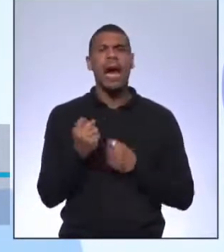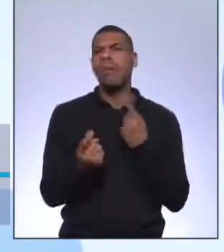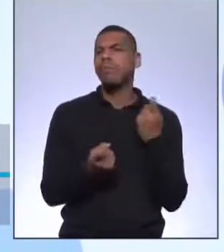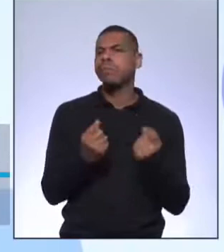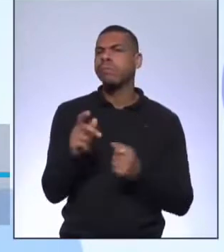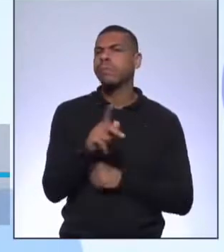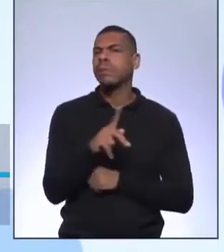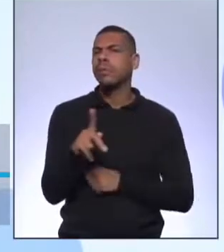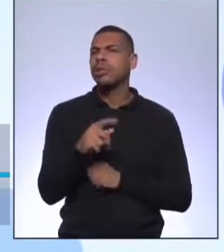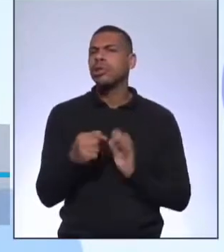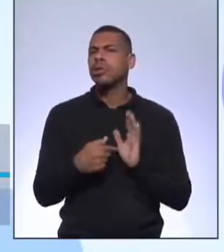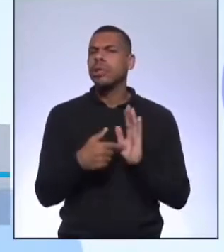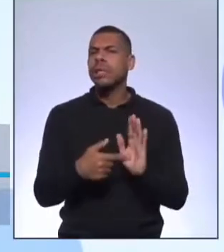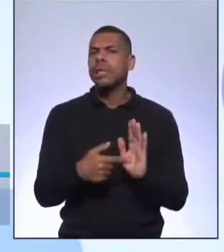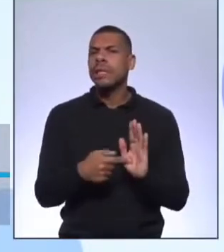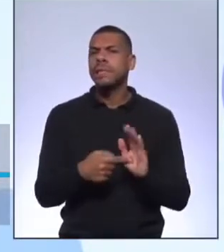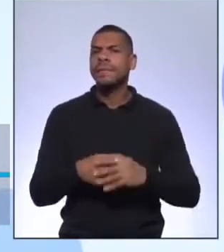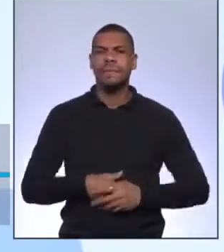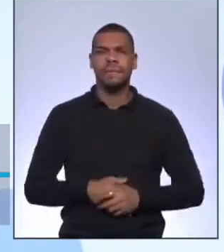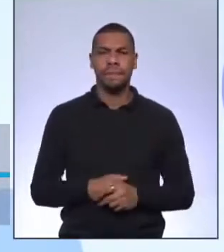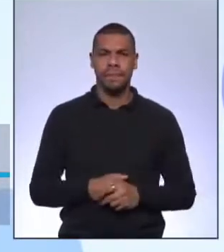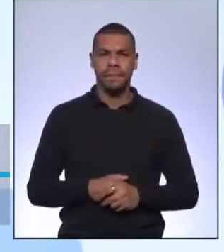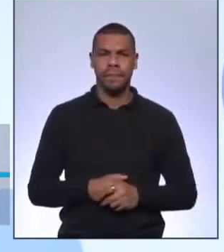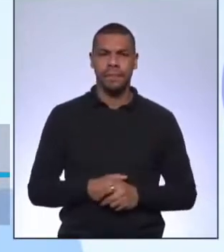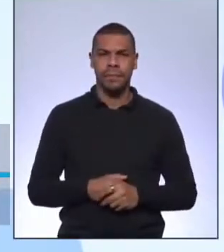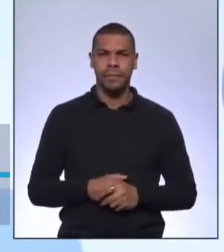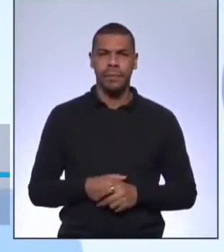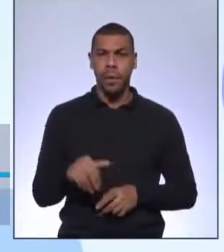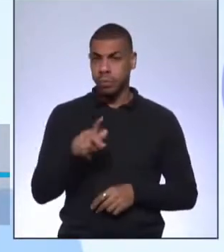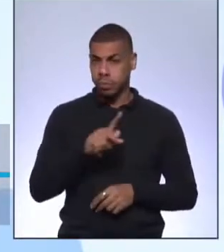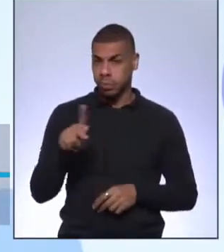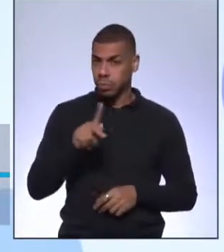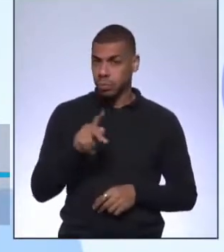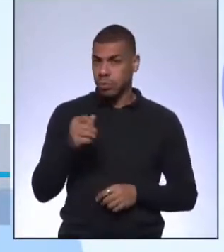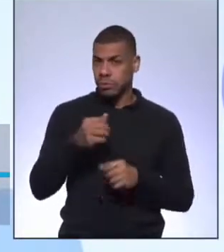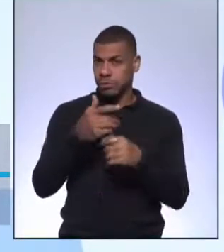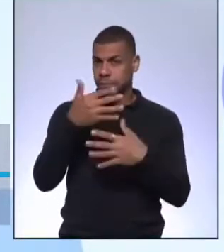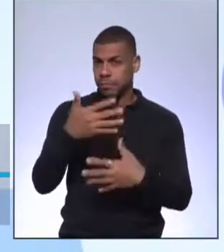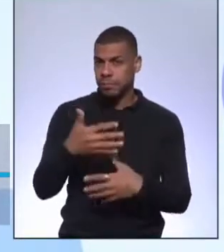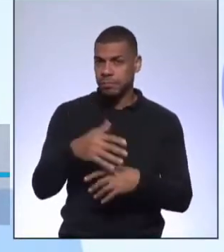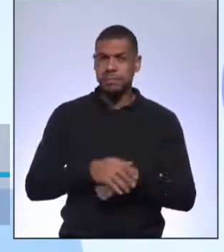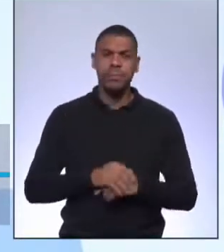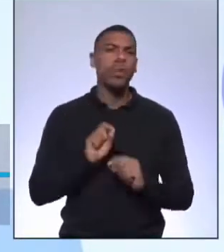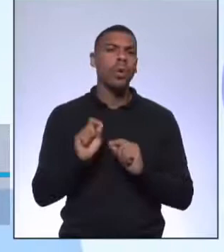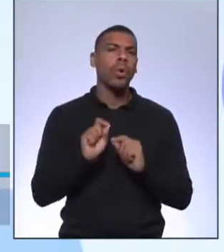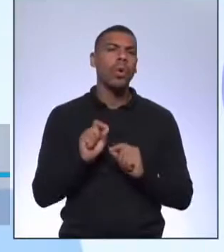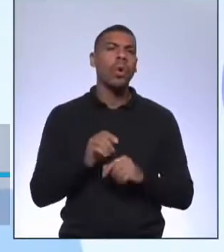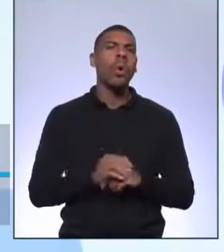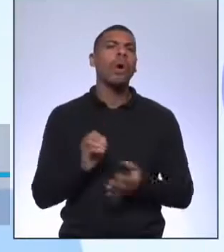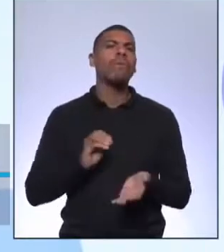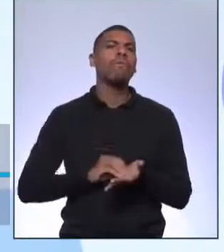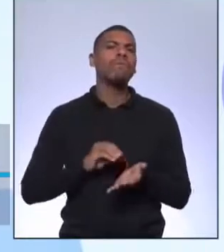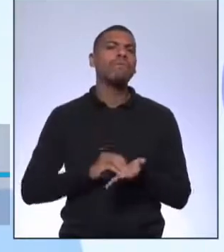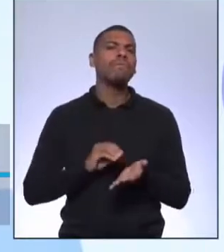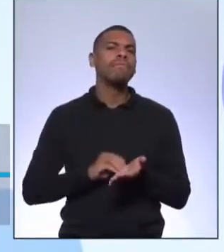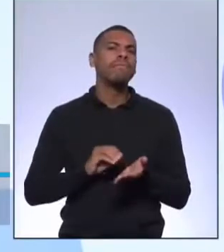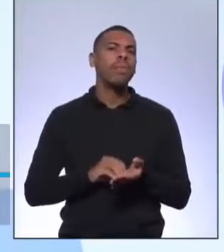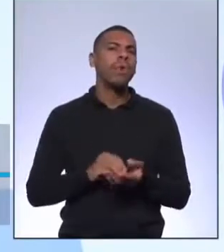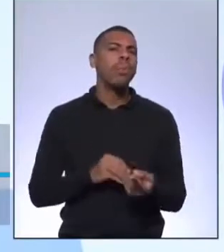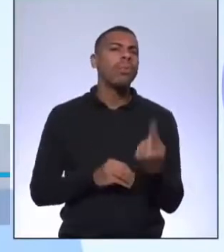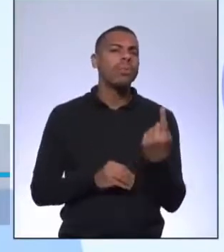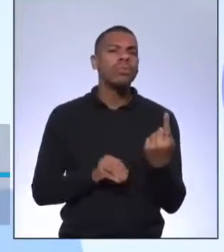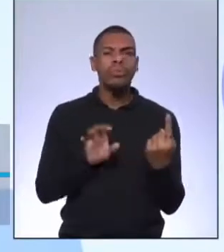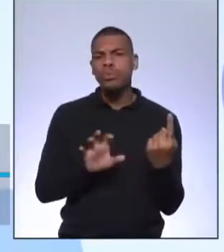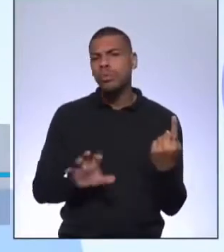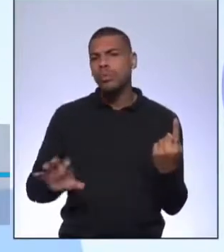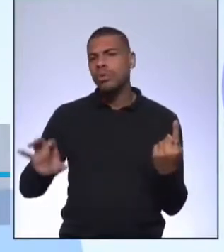Tem um professor que escreveu anteriormente, professor Edjoel, sobre a araucária que a gente não comentou nada. Mas a gente